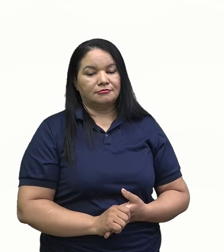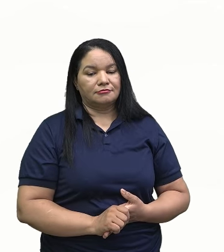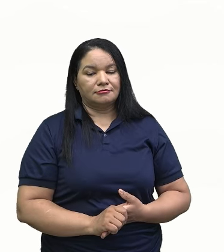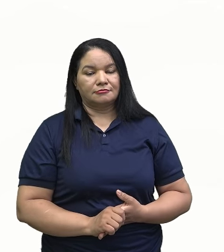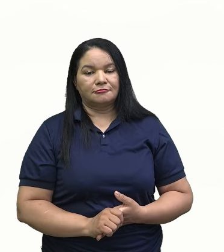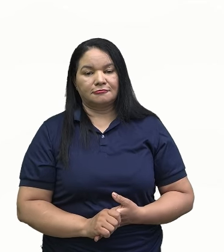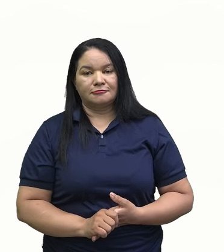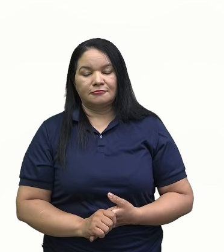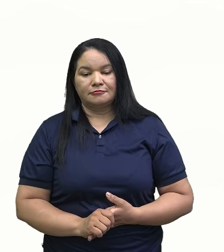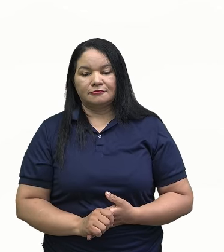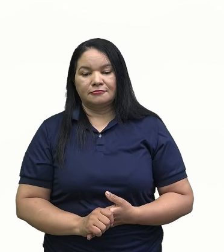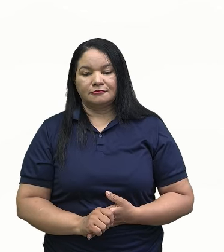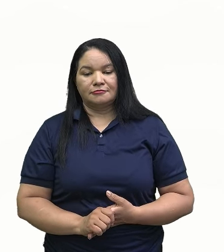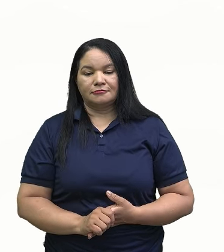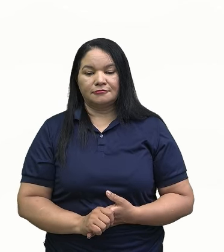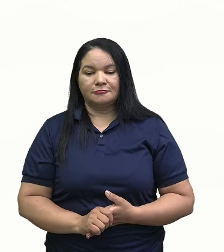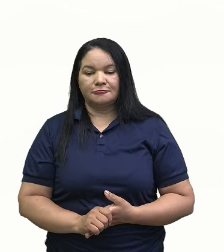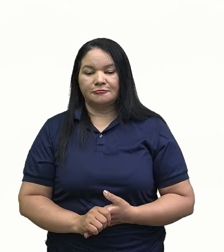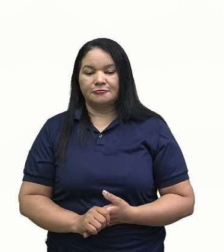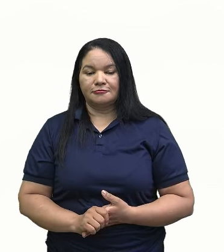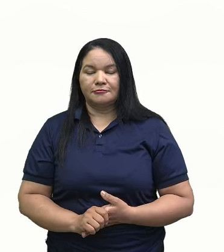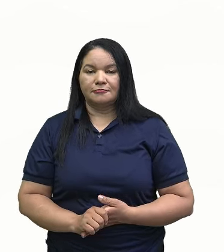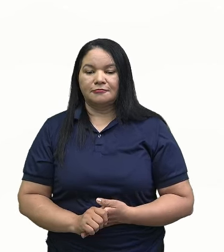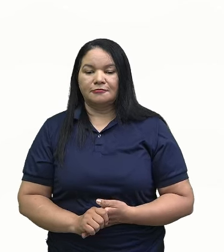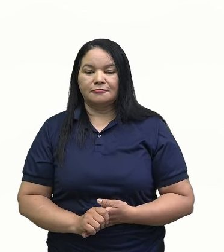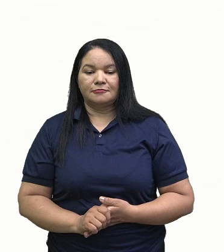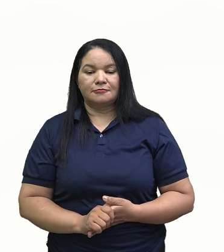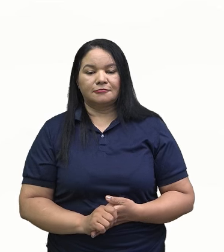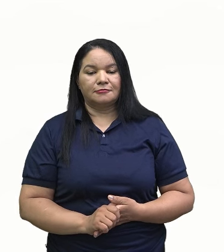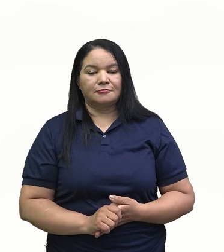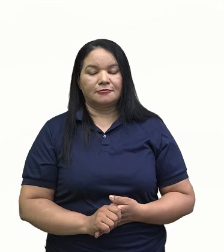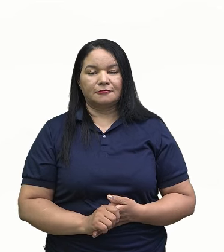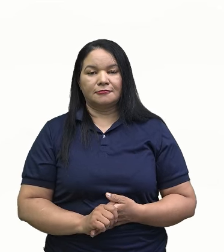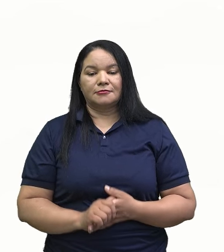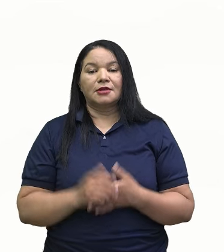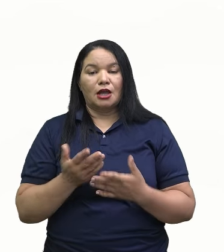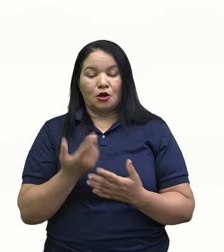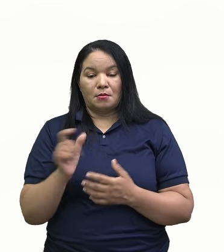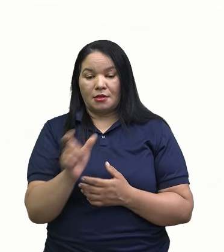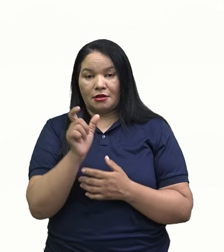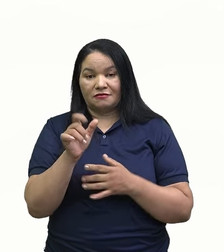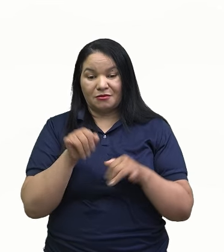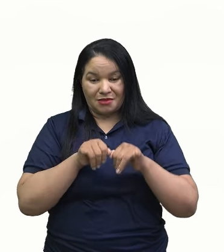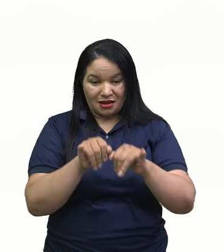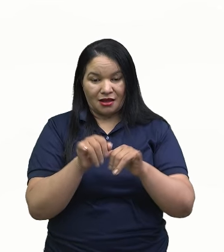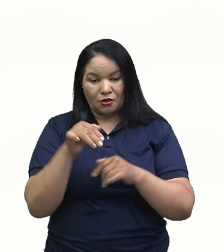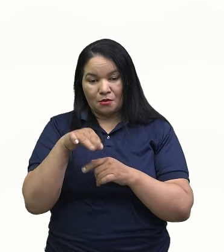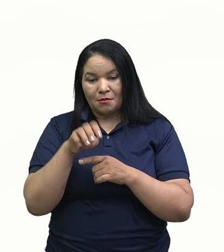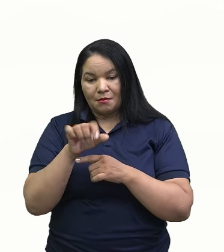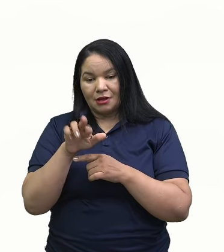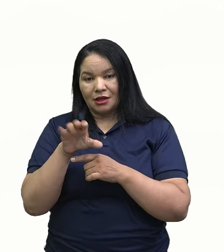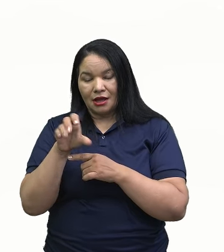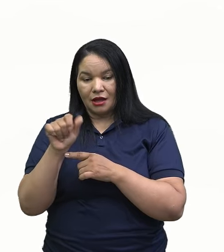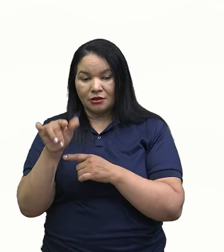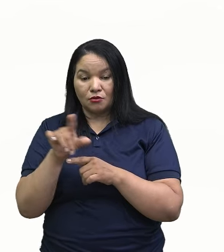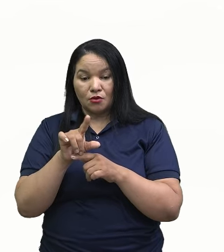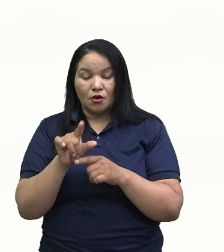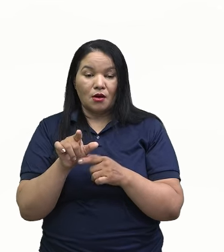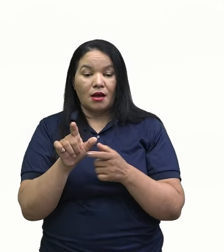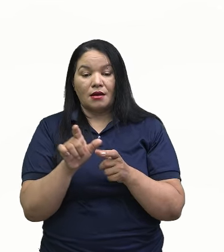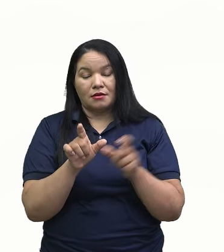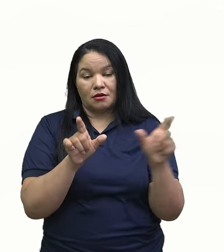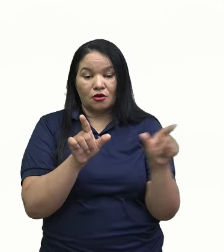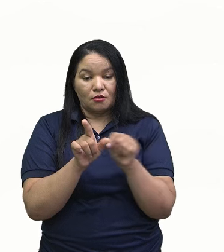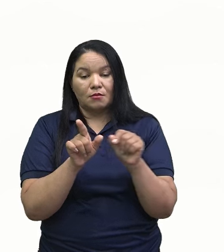hipermercado, ok? Isso é um afixo. Por quê? Qual é a palavra? Mercado. E qual é o prefixo que se juntou